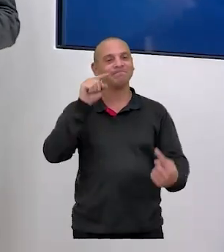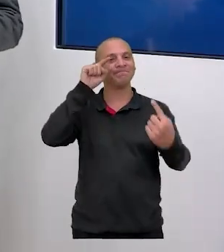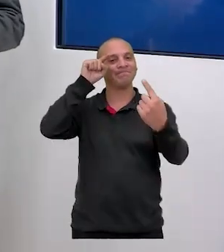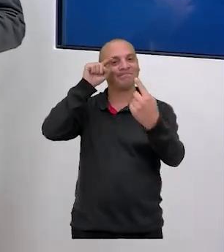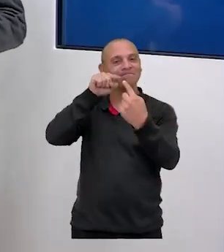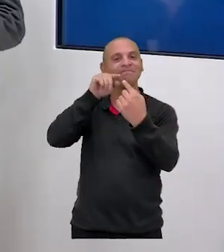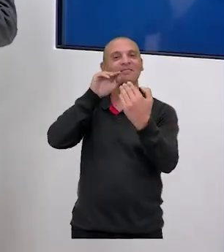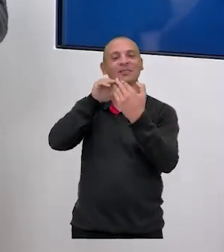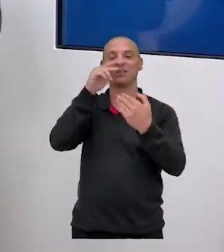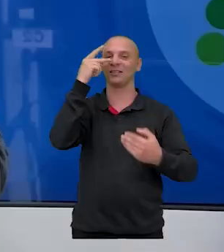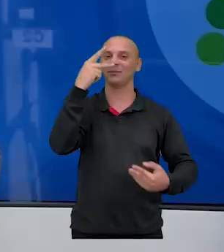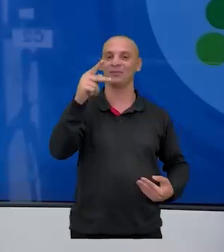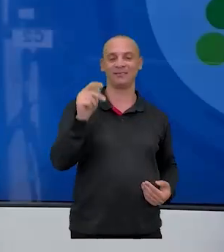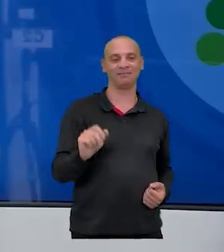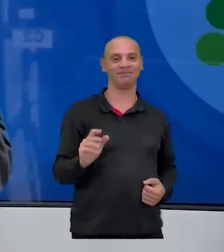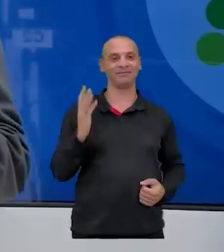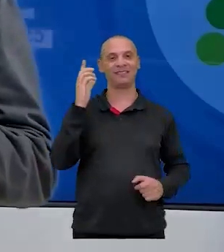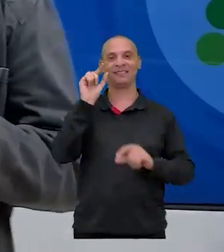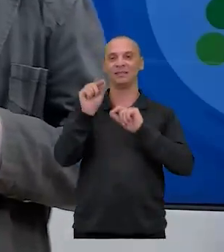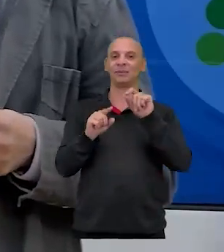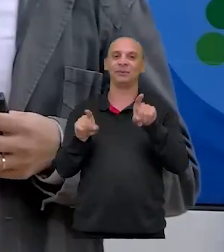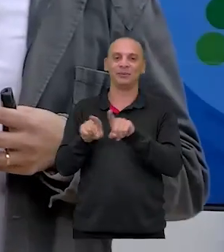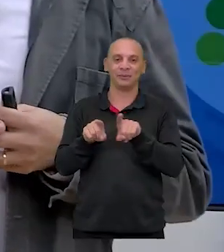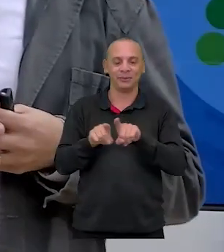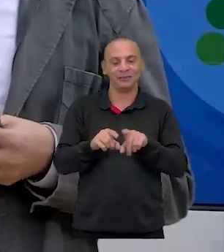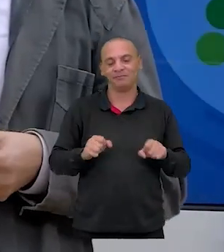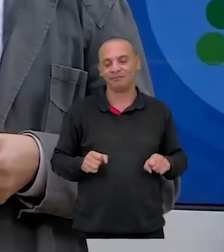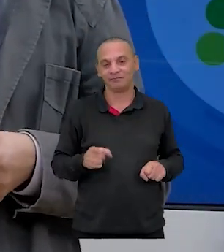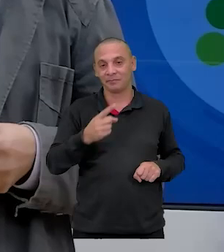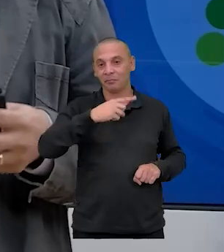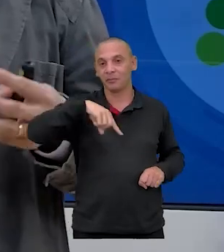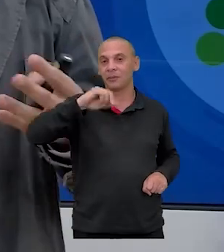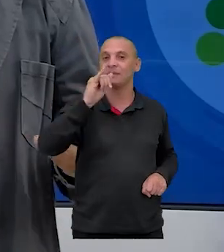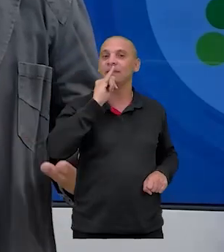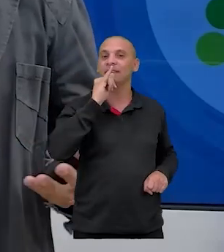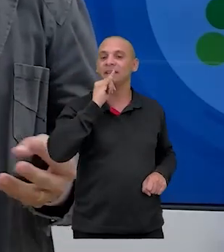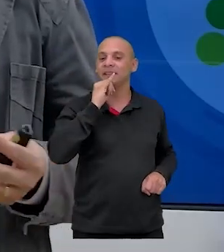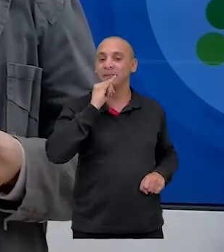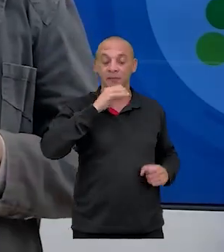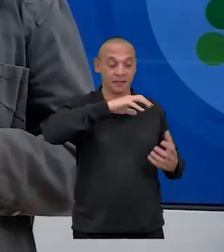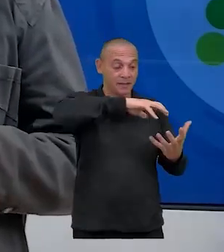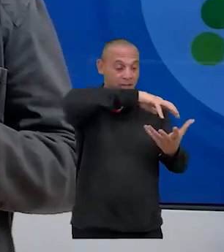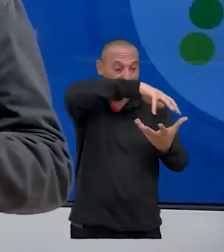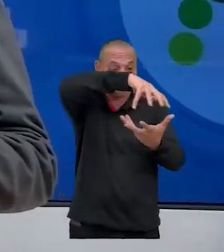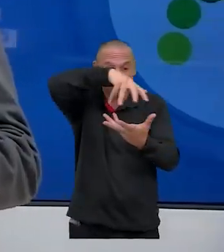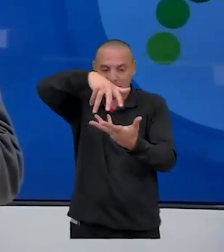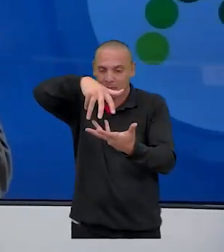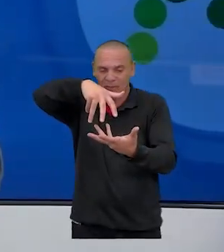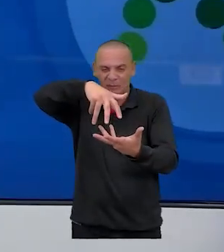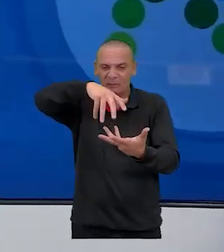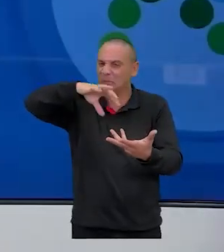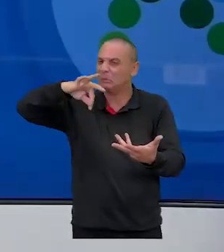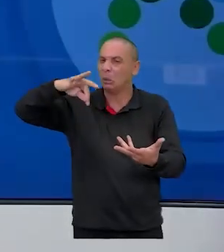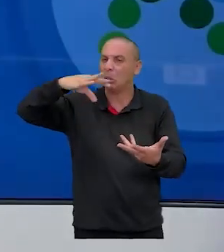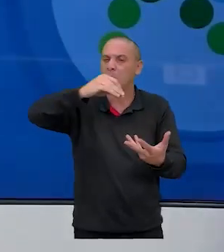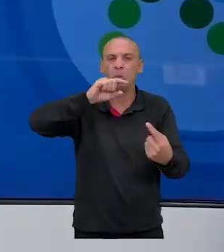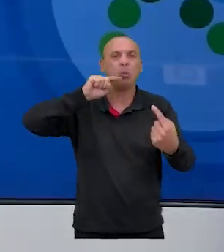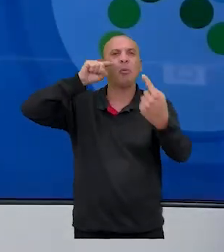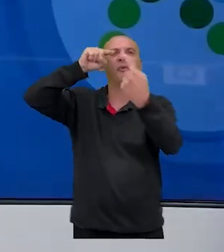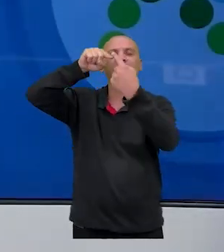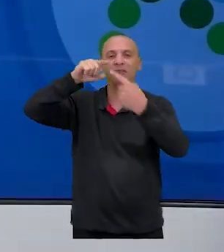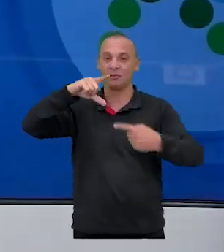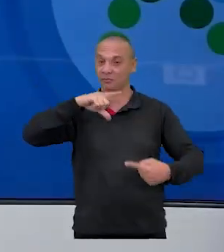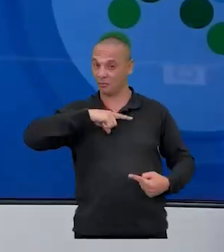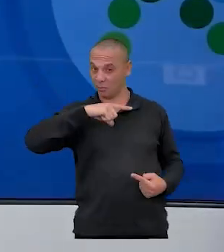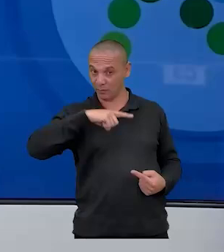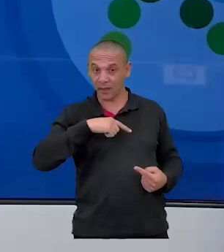sua opinião. O que acontece? Quando a gente vive num mundo em que tudo serve para alguma coisa, tudo